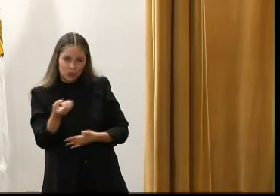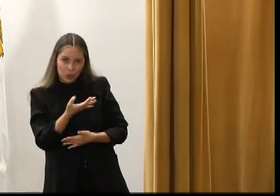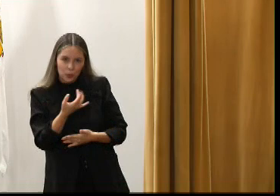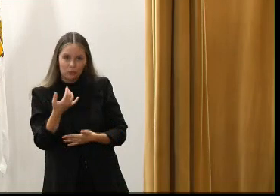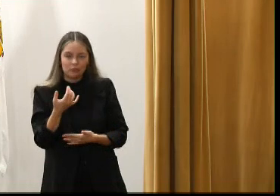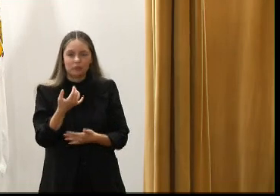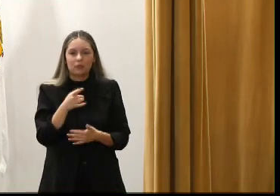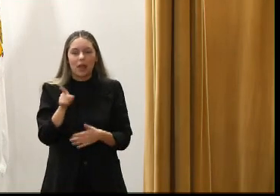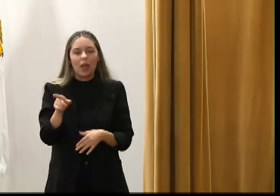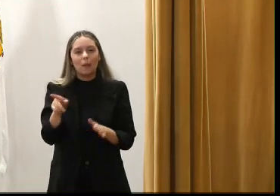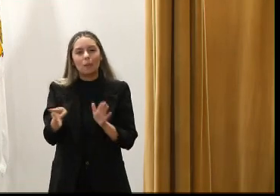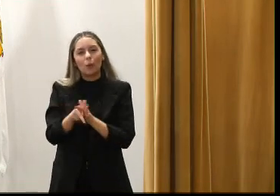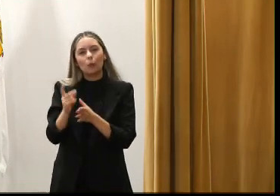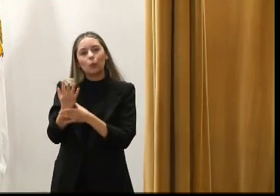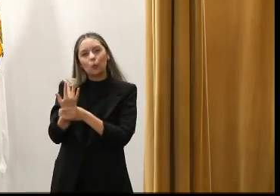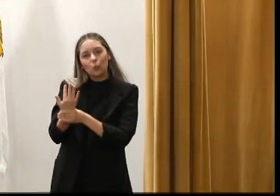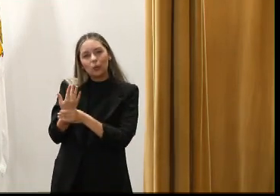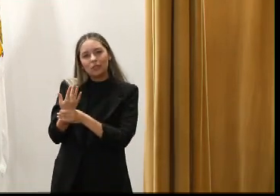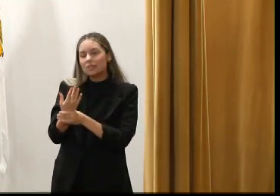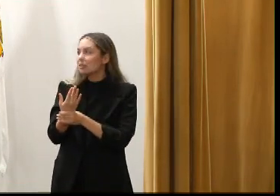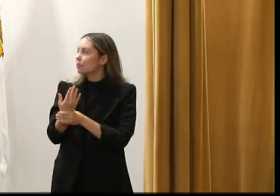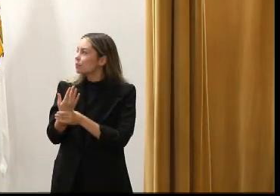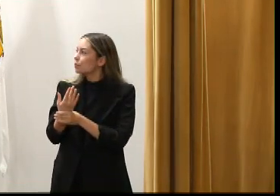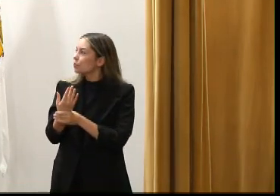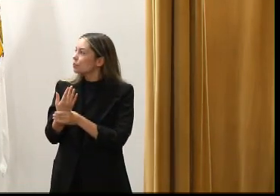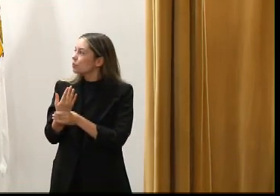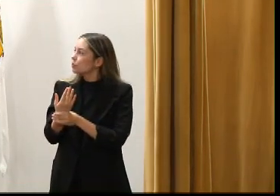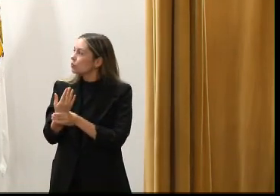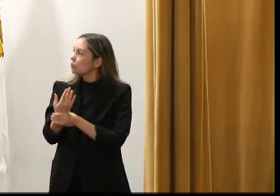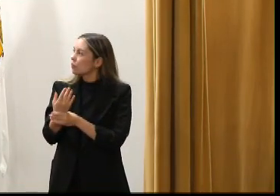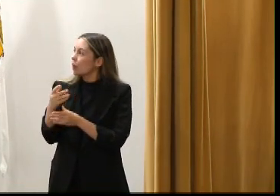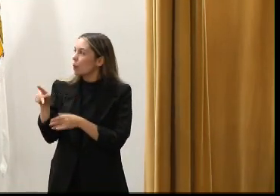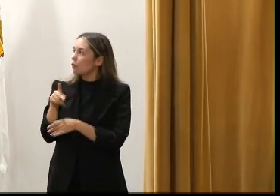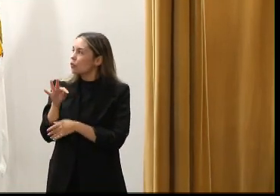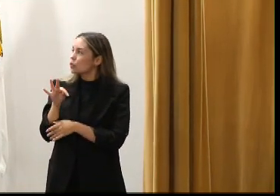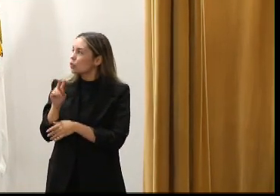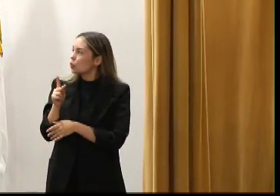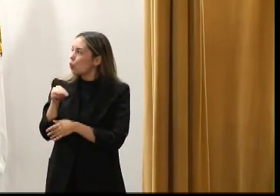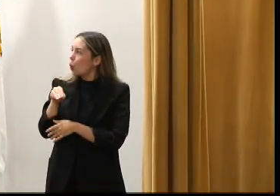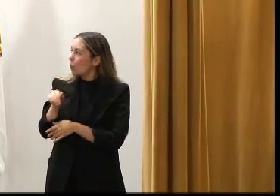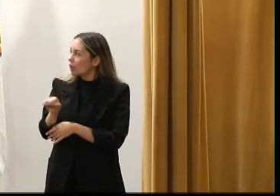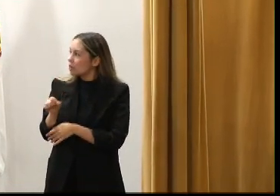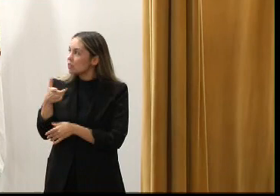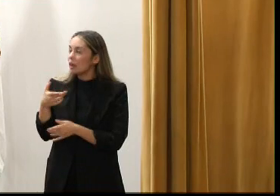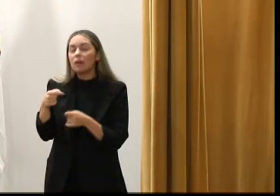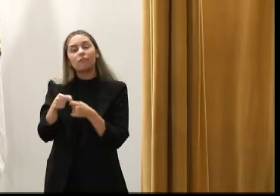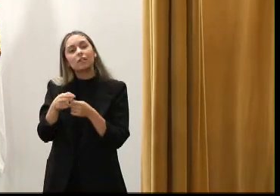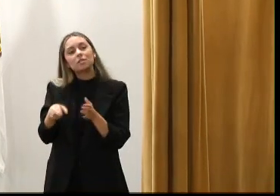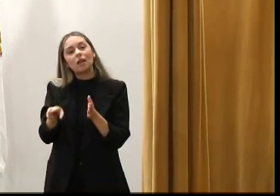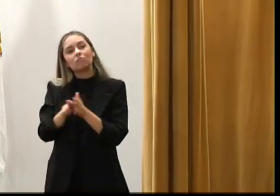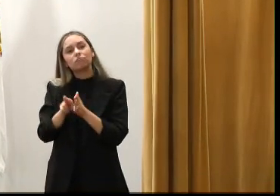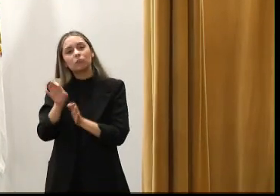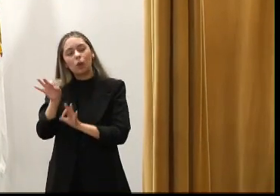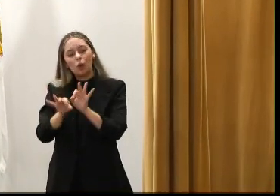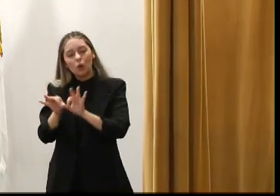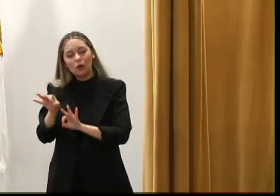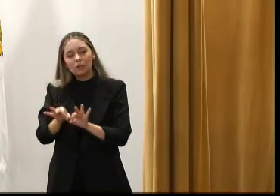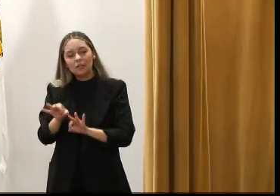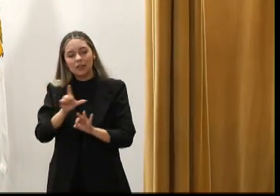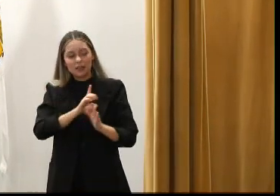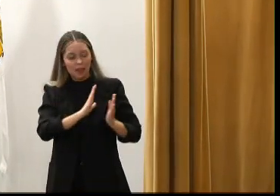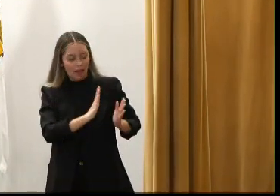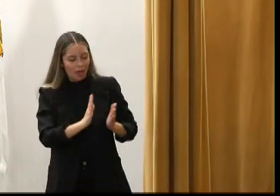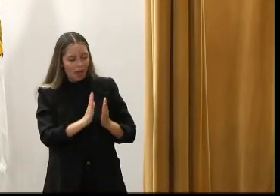do pessoal da URGS, do SECO, o professor Tomazelli. Então, que ele tem uma reconstrução aqui. Ó. Aqui está a Várzea do